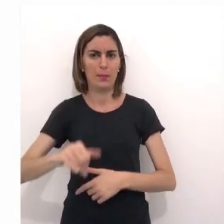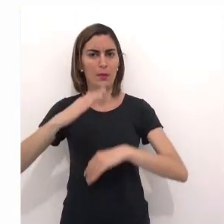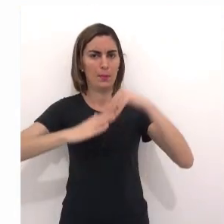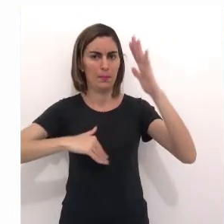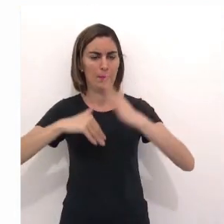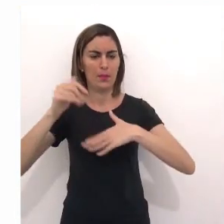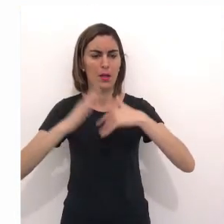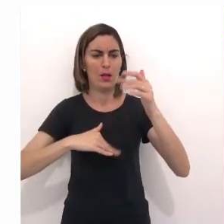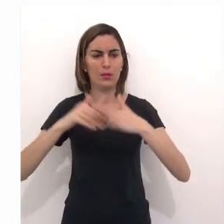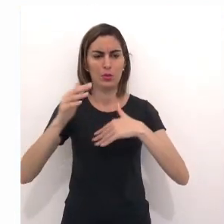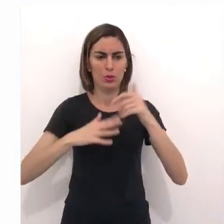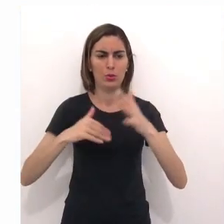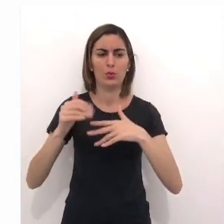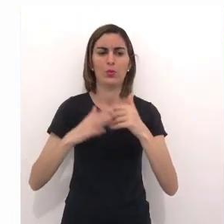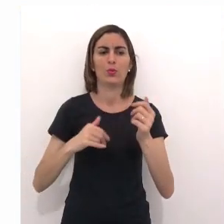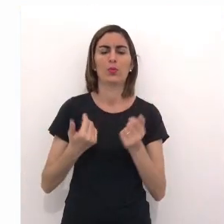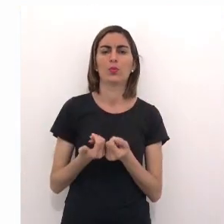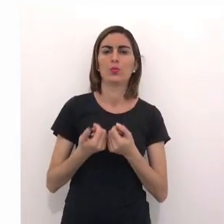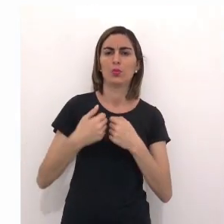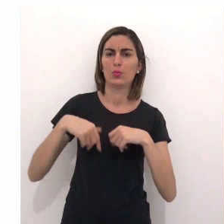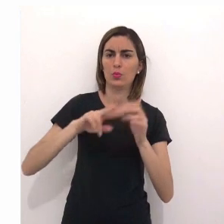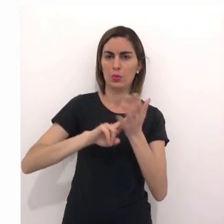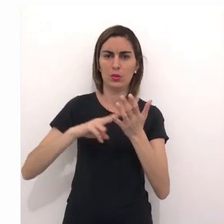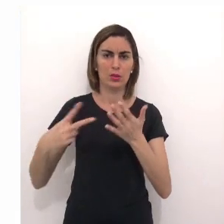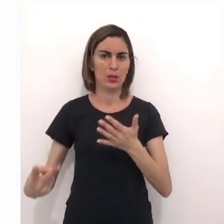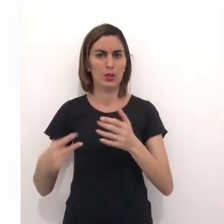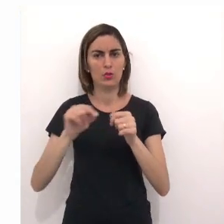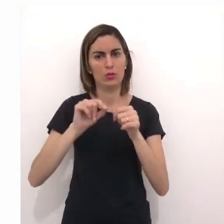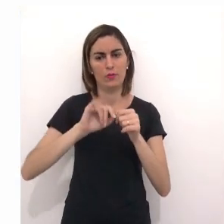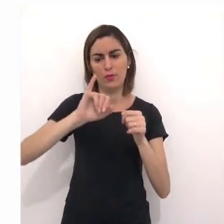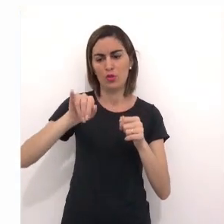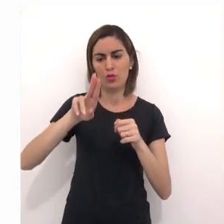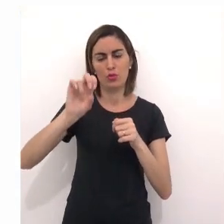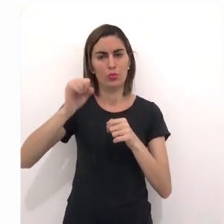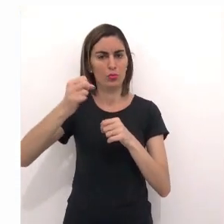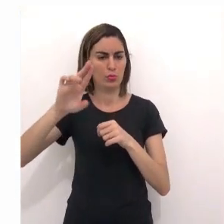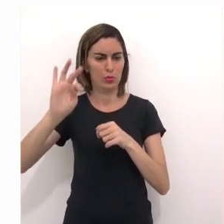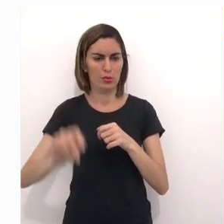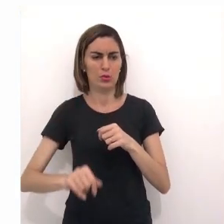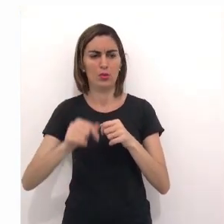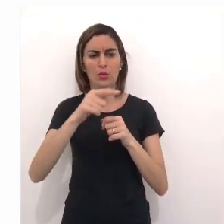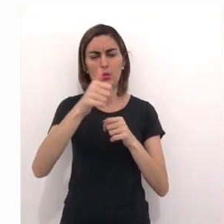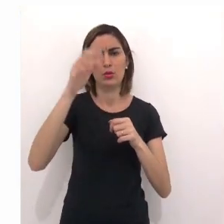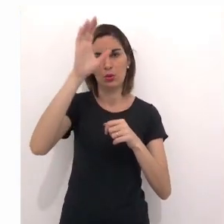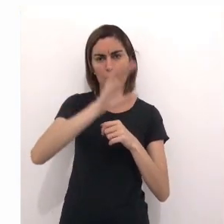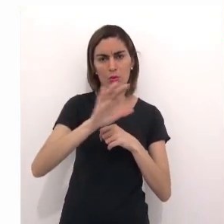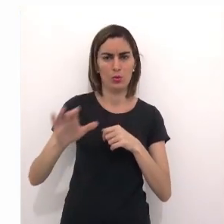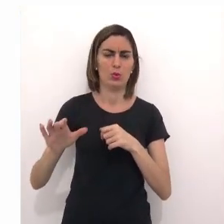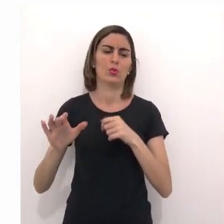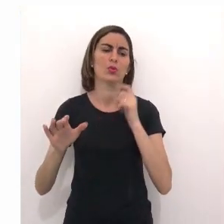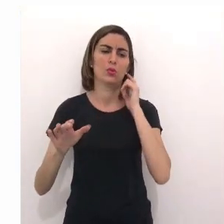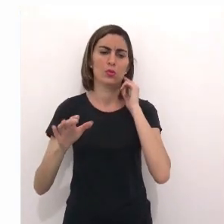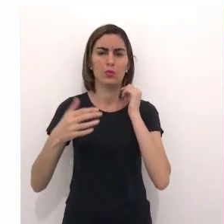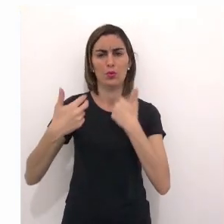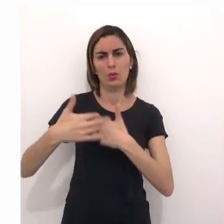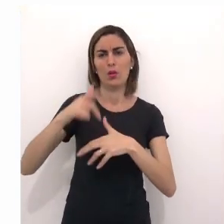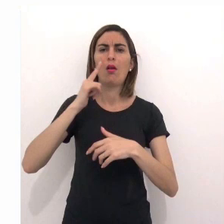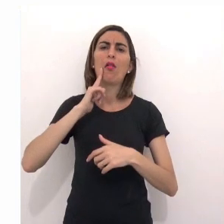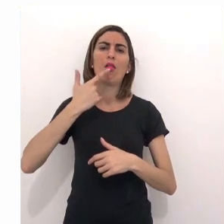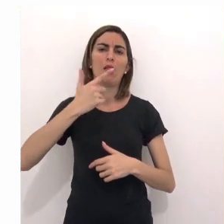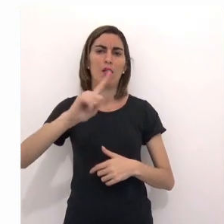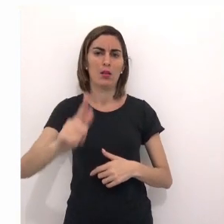perigos da tradução feita pelos jesuítas do catolicismo para a língua e o